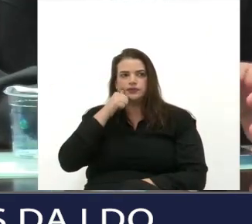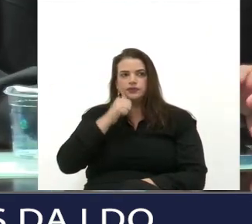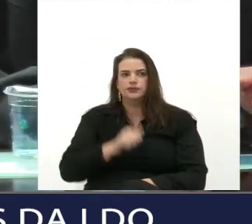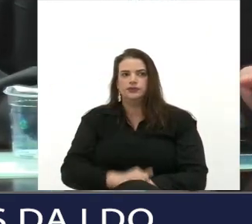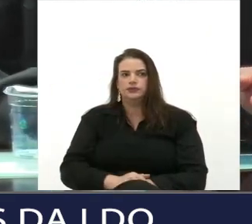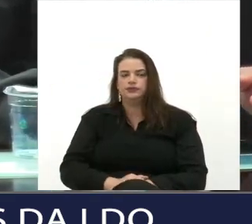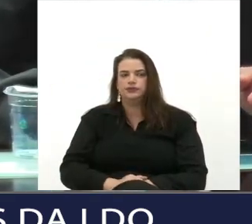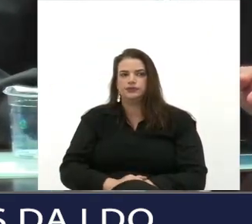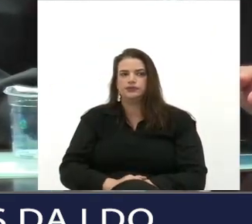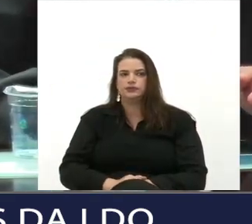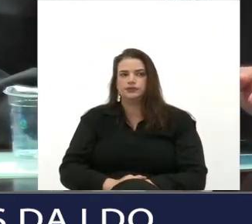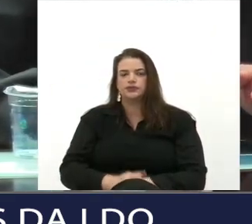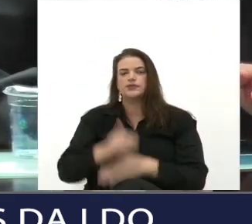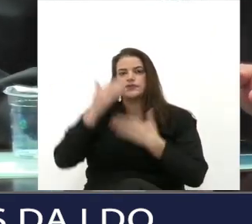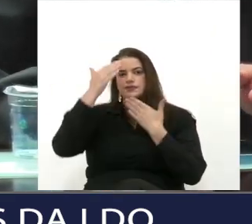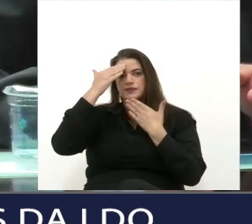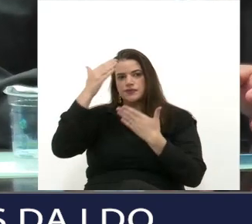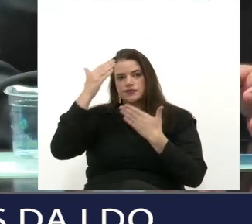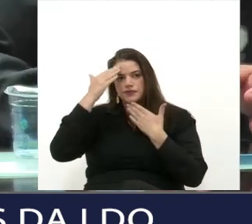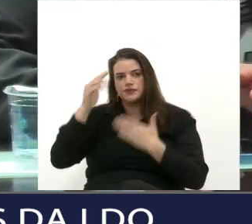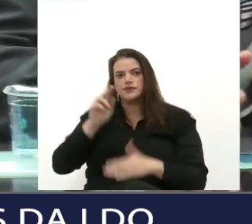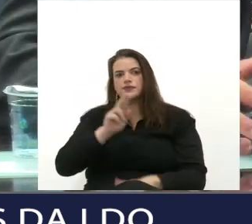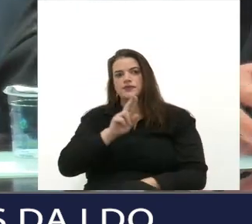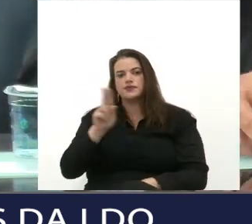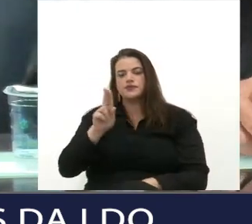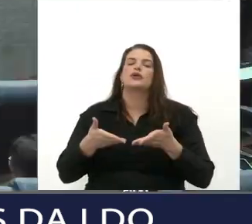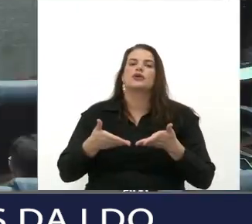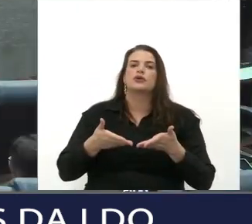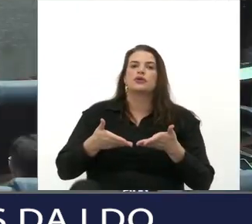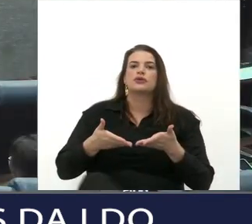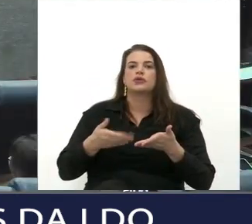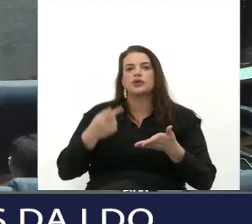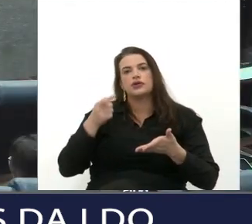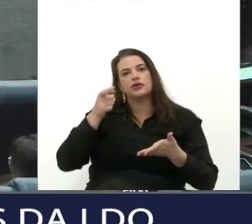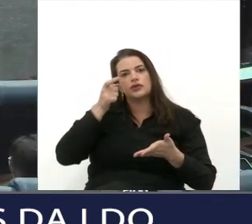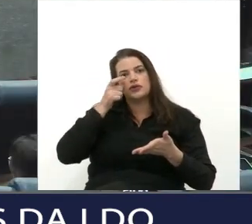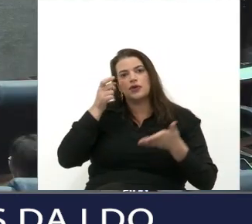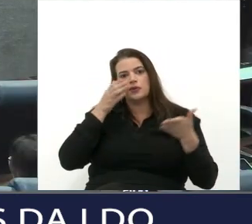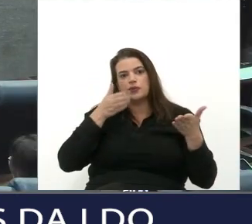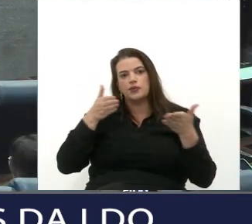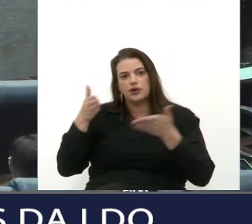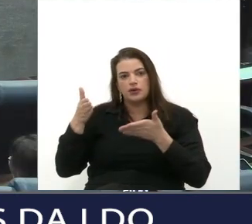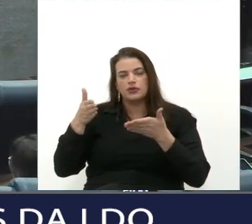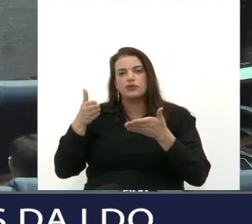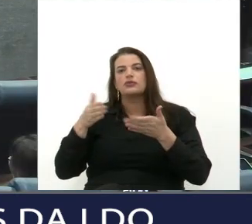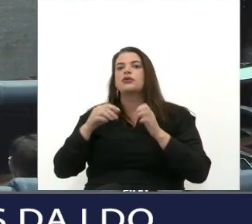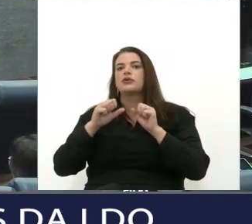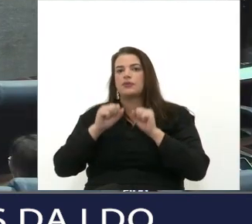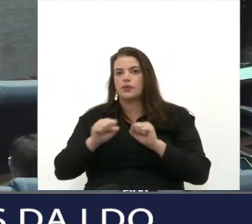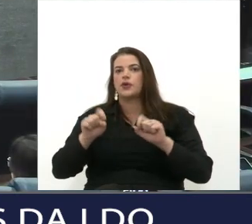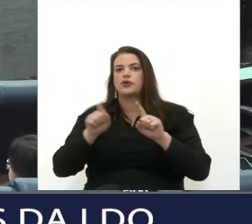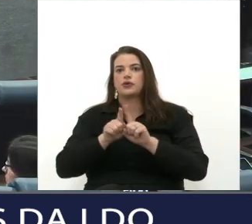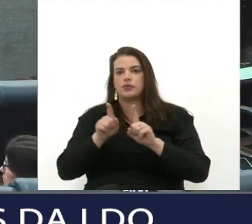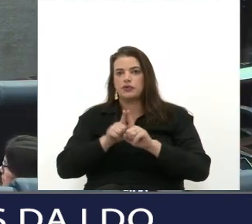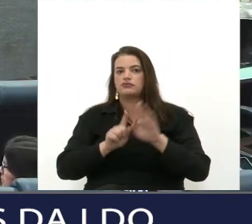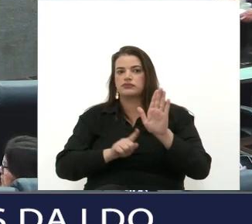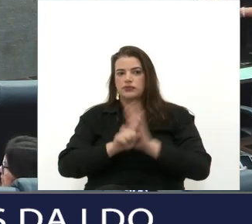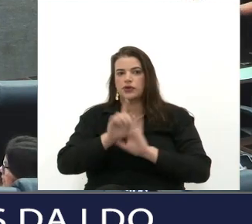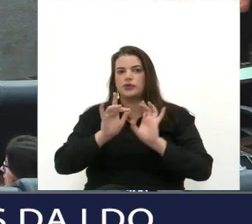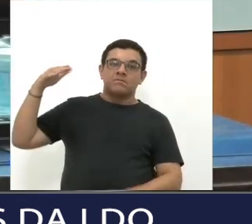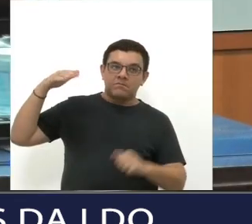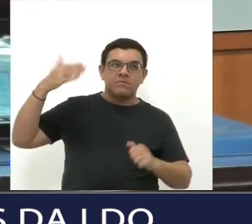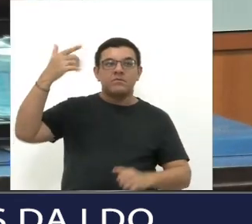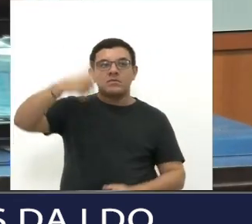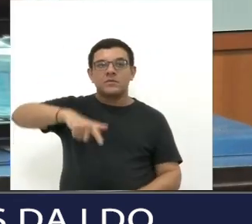audiências públicas da Lei de Diretrizes Orçamentárias, a LDO. As audiências são realizadas em cumprimento da Lei de Responsabilidade